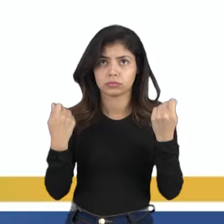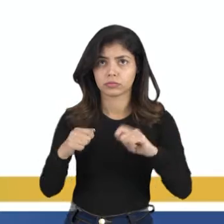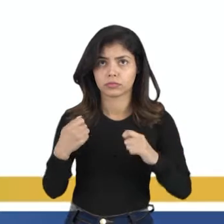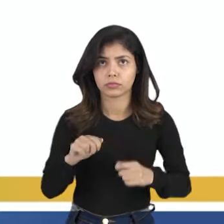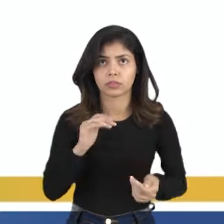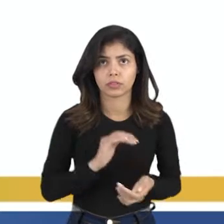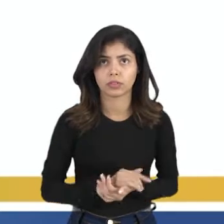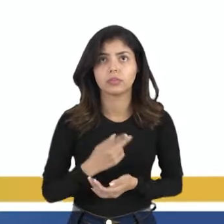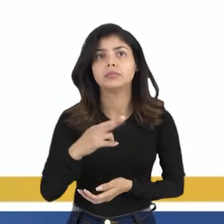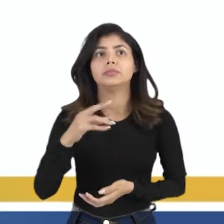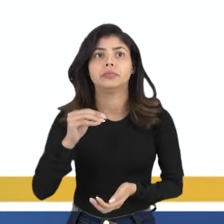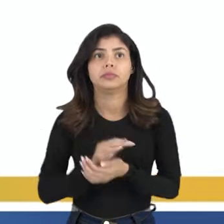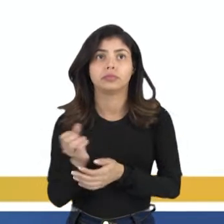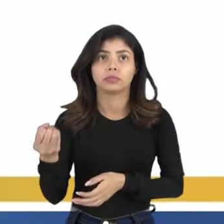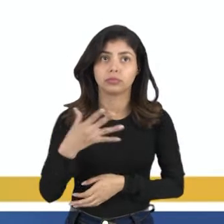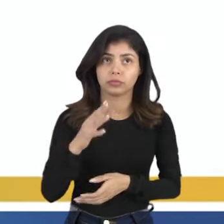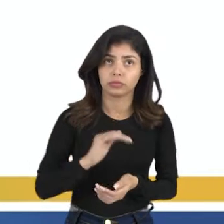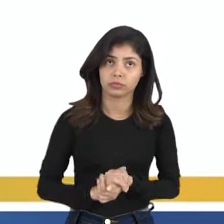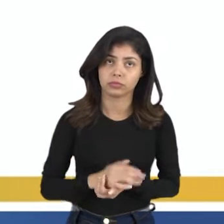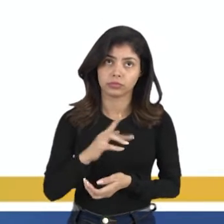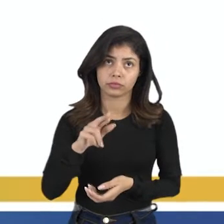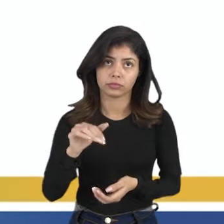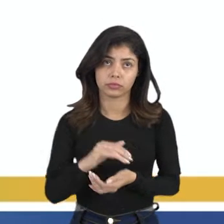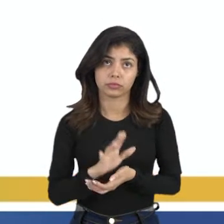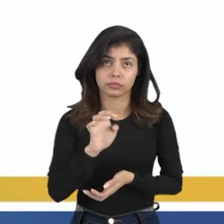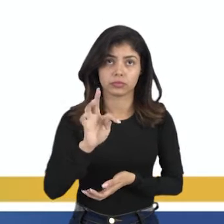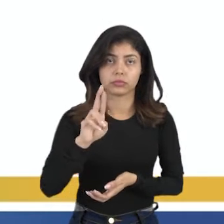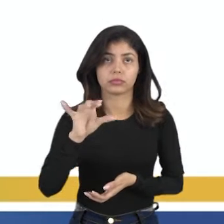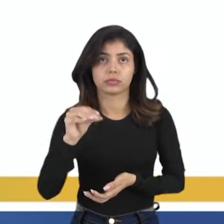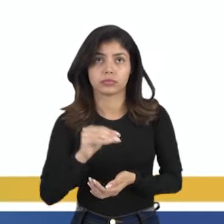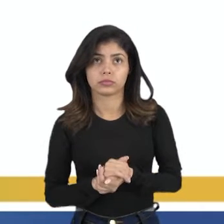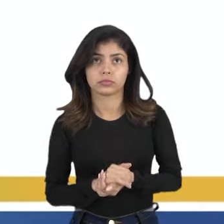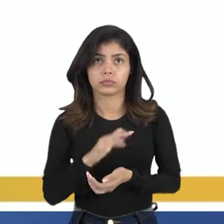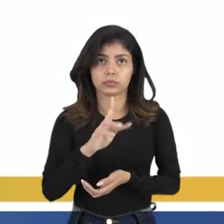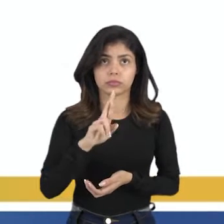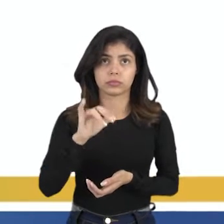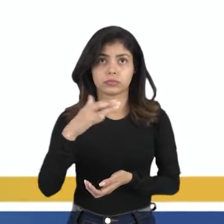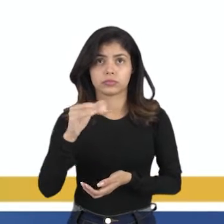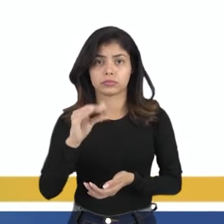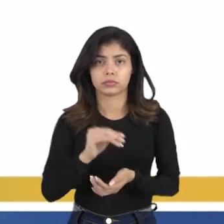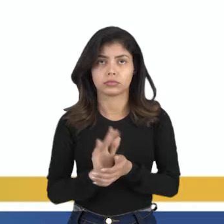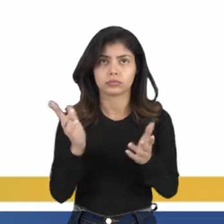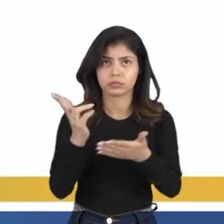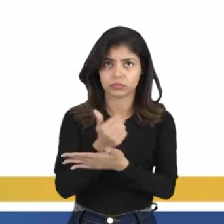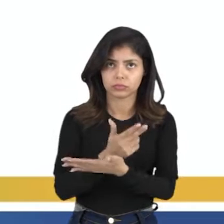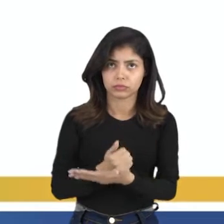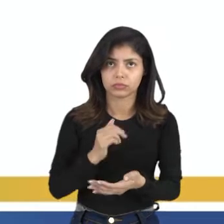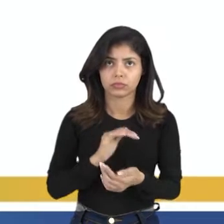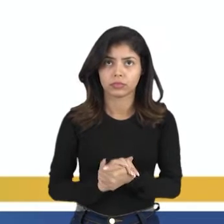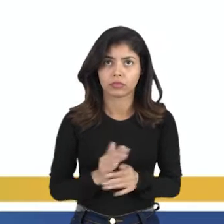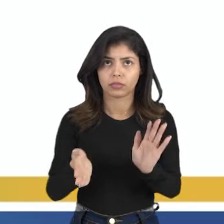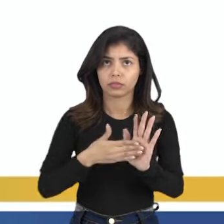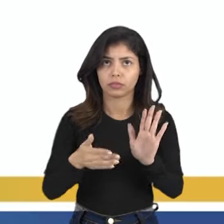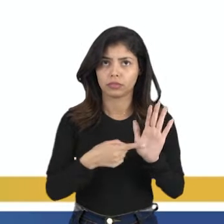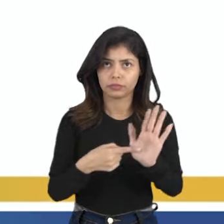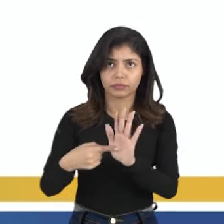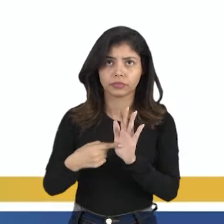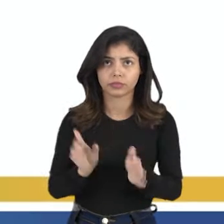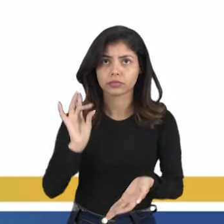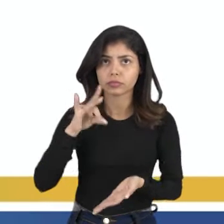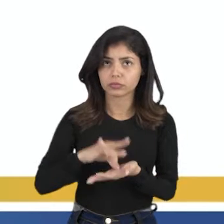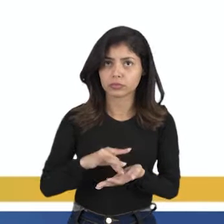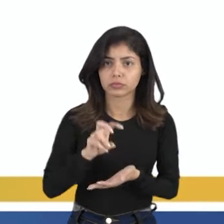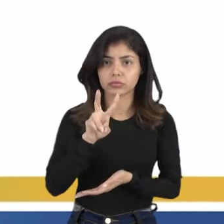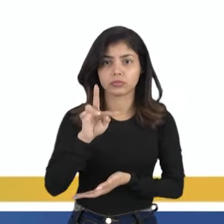a necessidade de propor novas formas estéticas e de fruição artística, pautadas